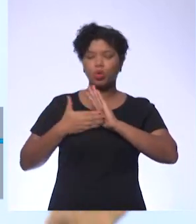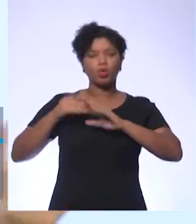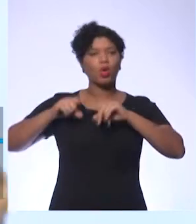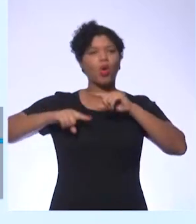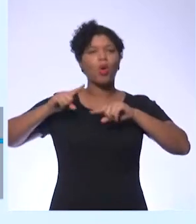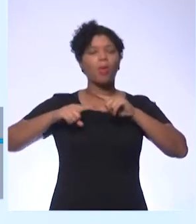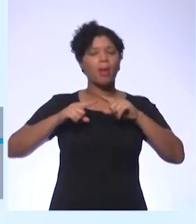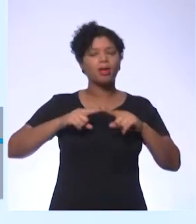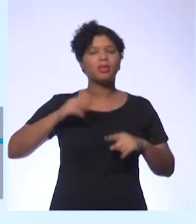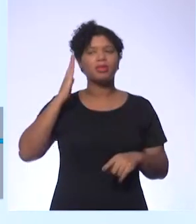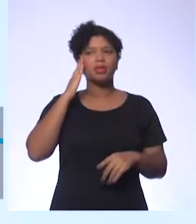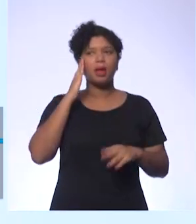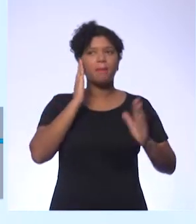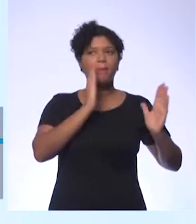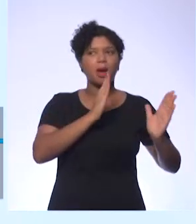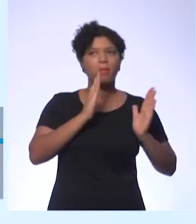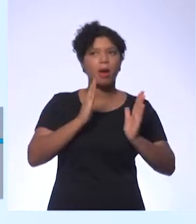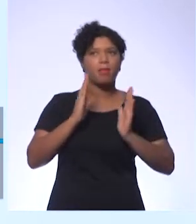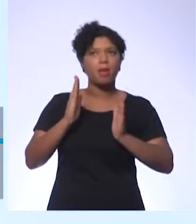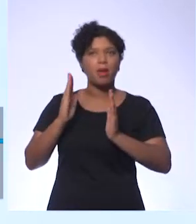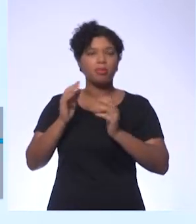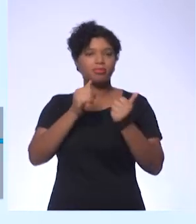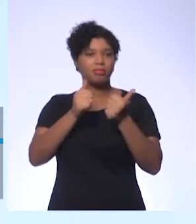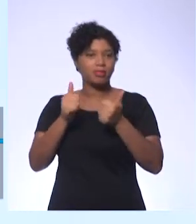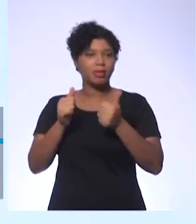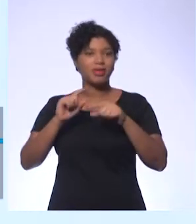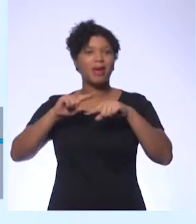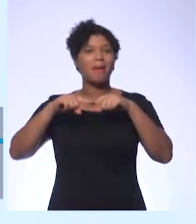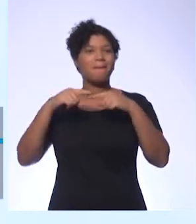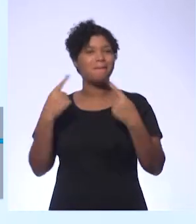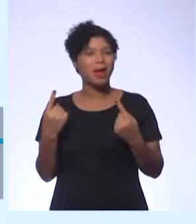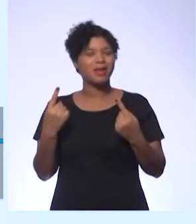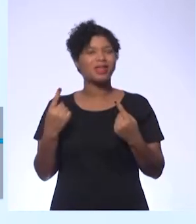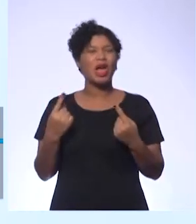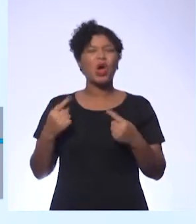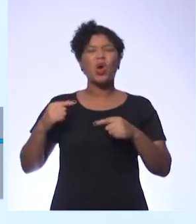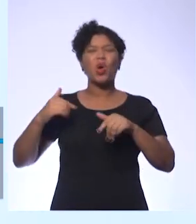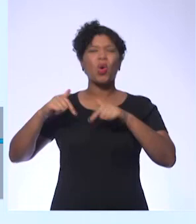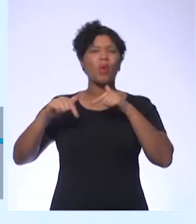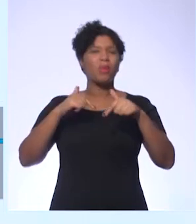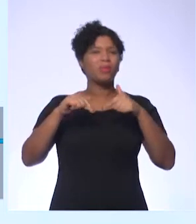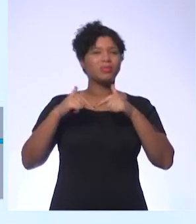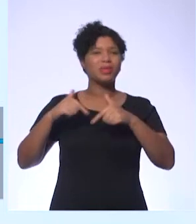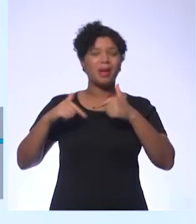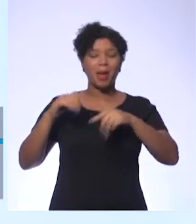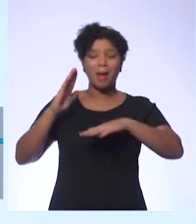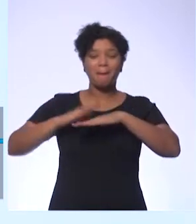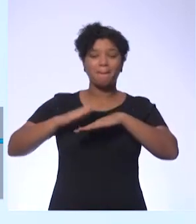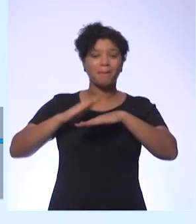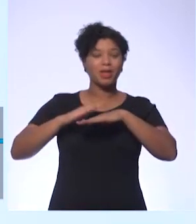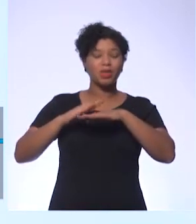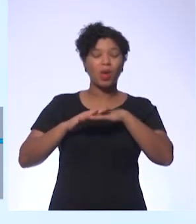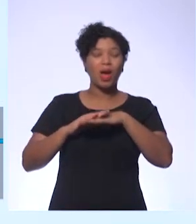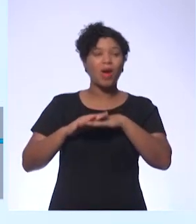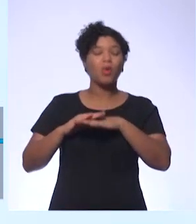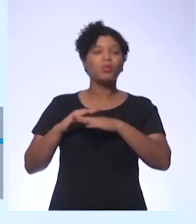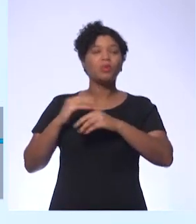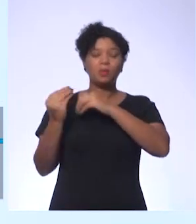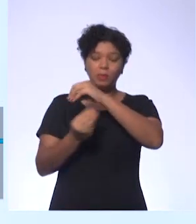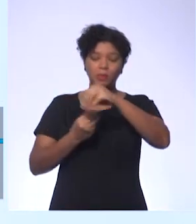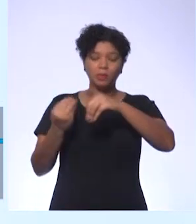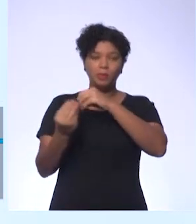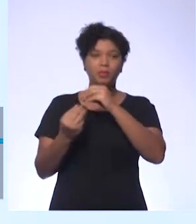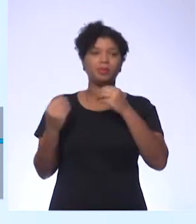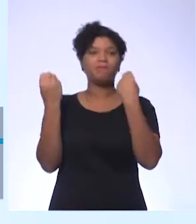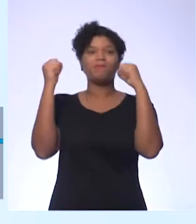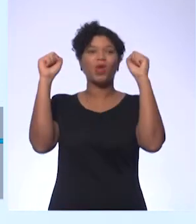conhecia todo o processo. A partir das manufaturas, que já é um período assim mais moderno